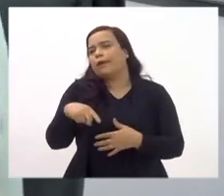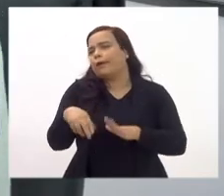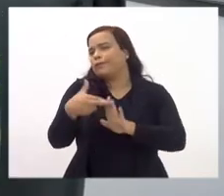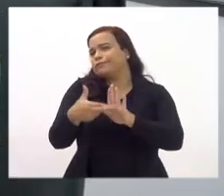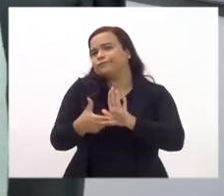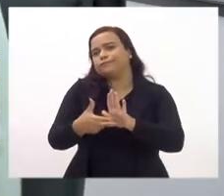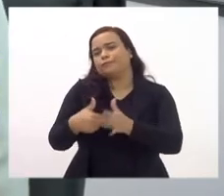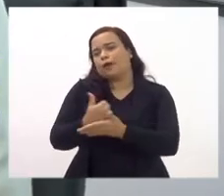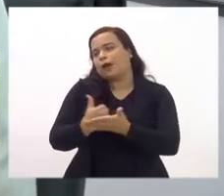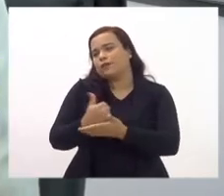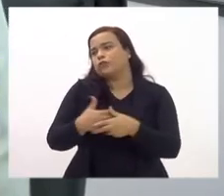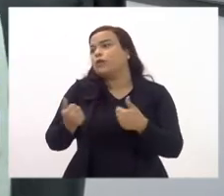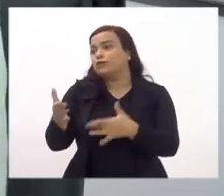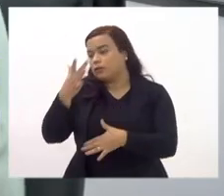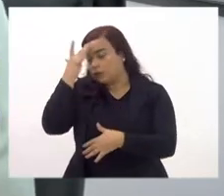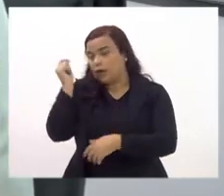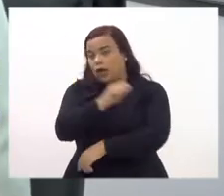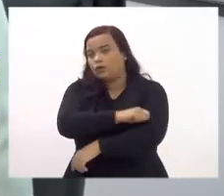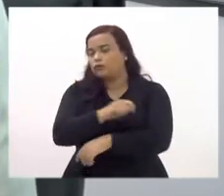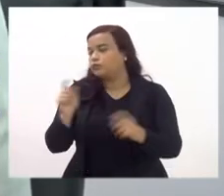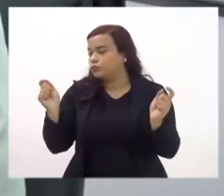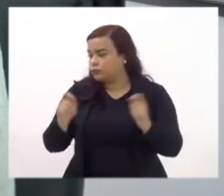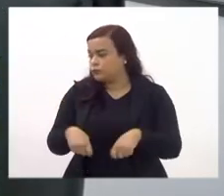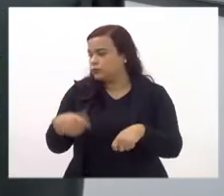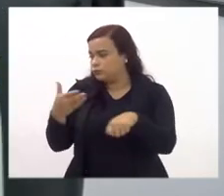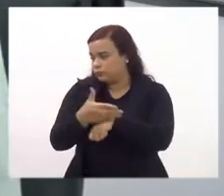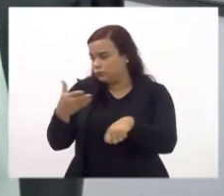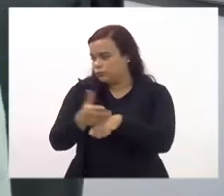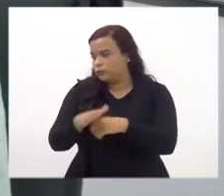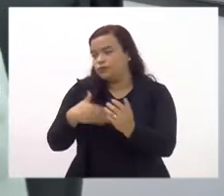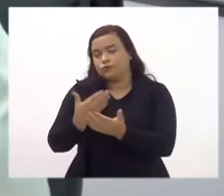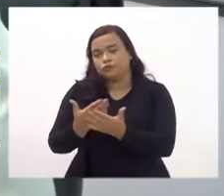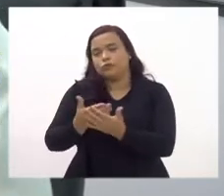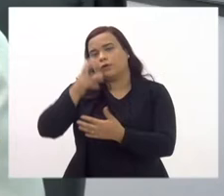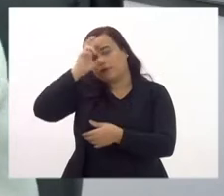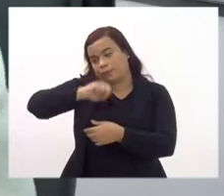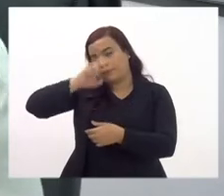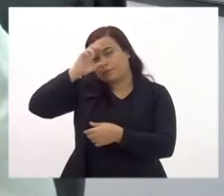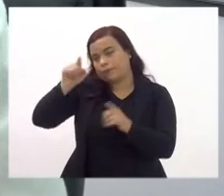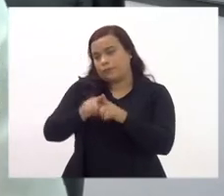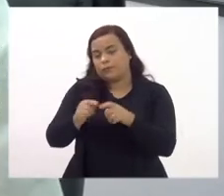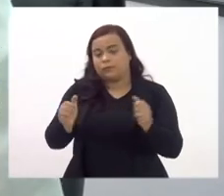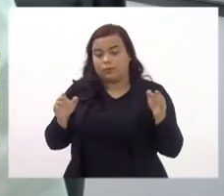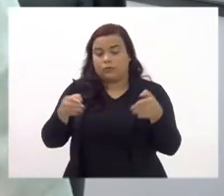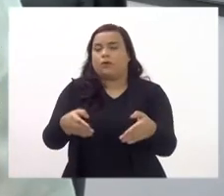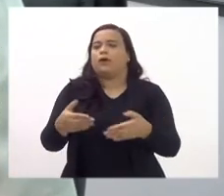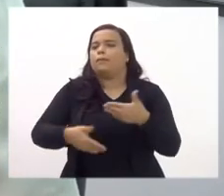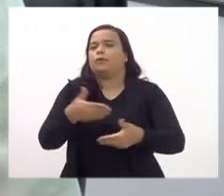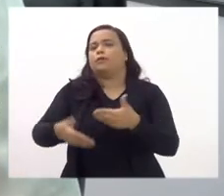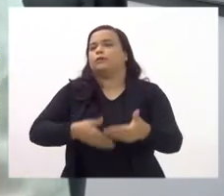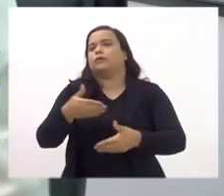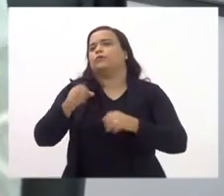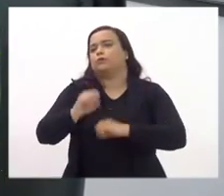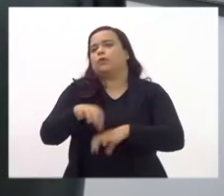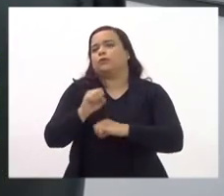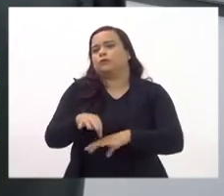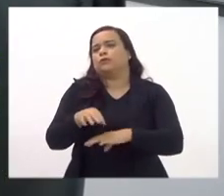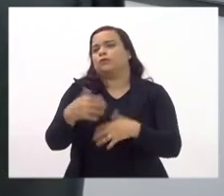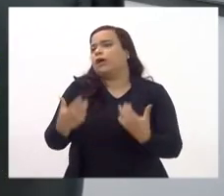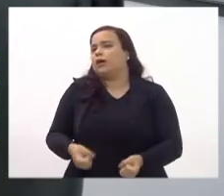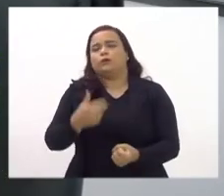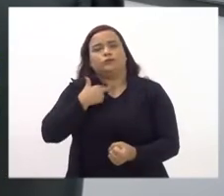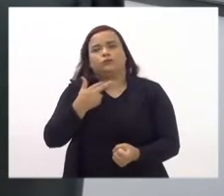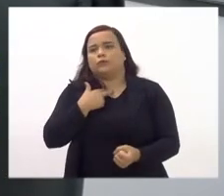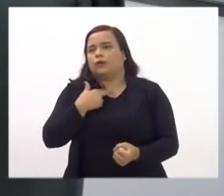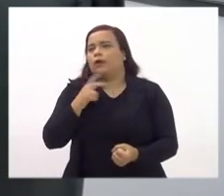estudante condições de frequentar a escola, de aprender e de se dedicar ao seu processo educacional. Então, é inaceitável, fere a